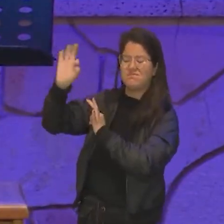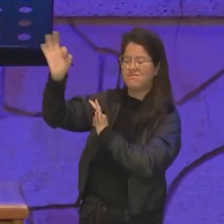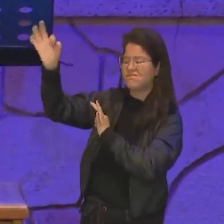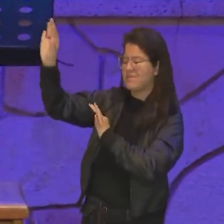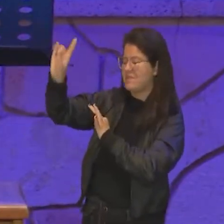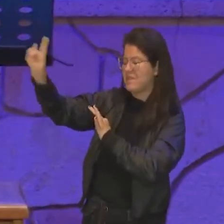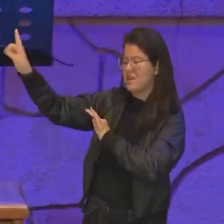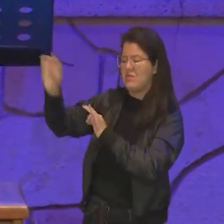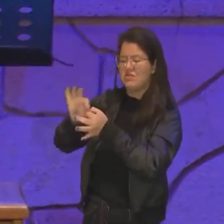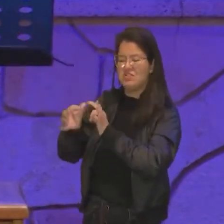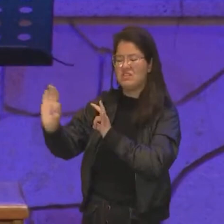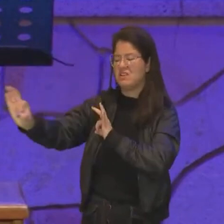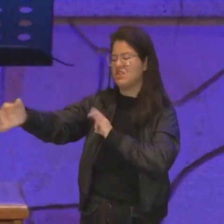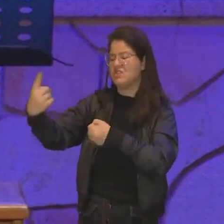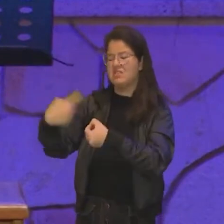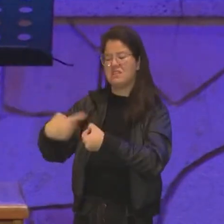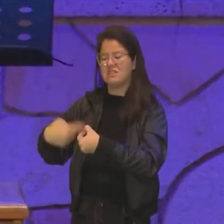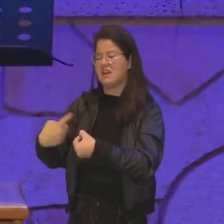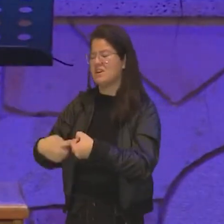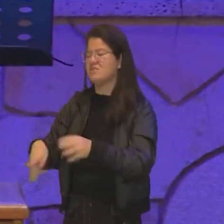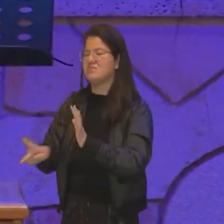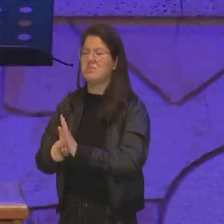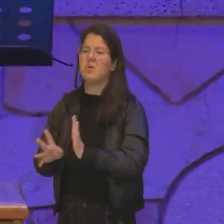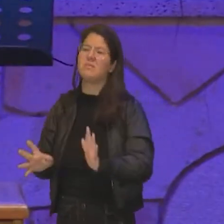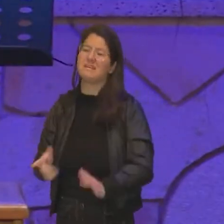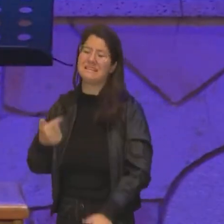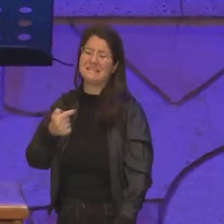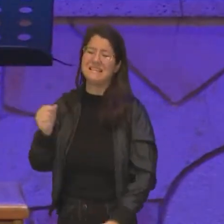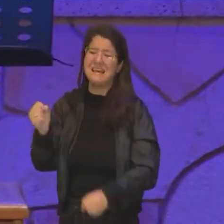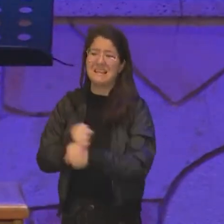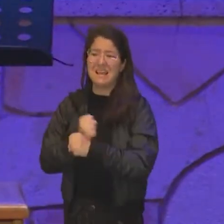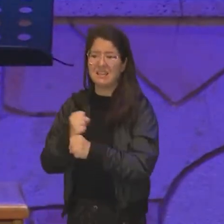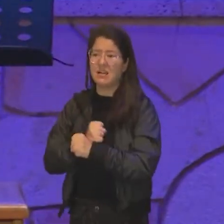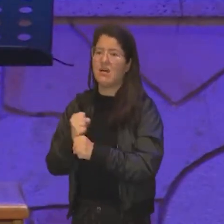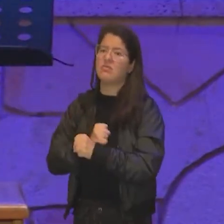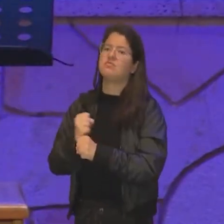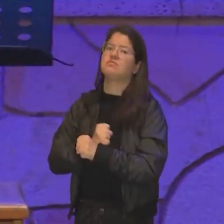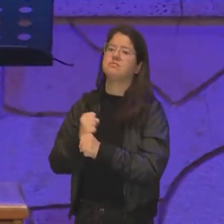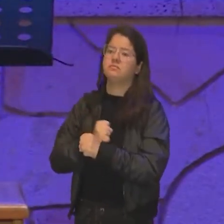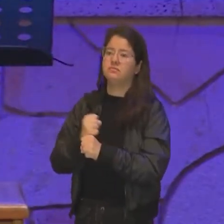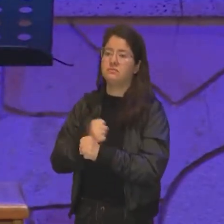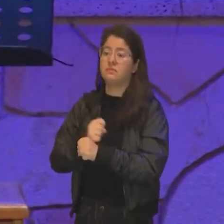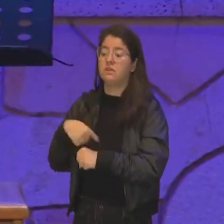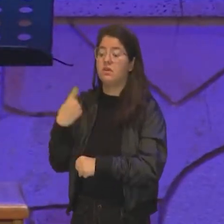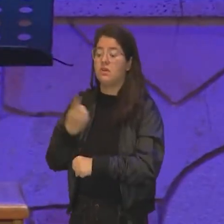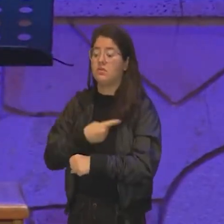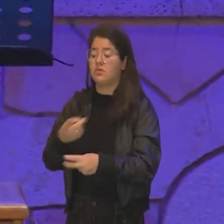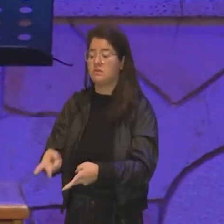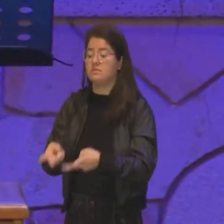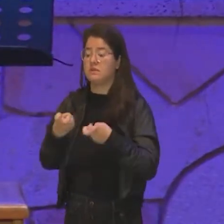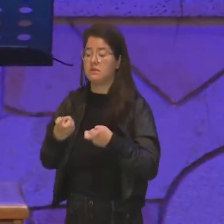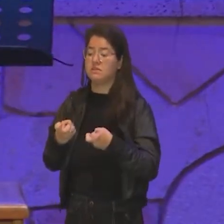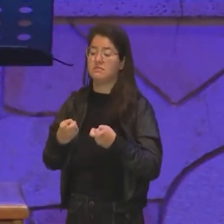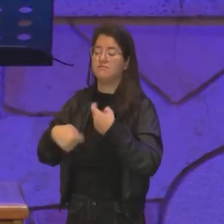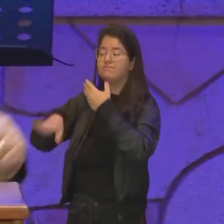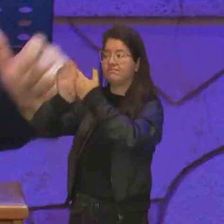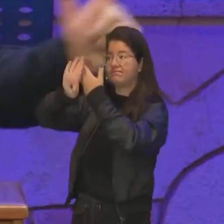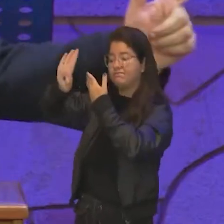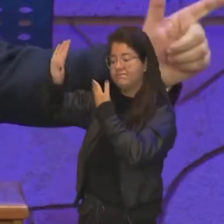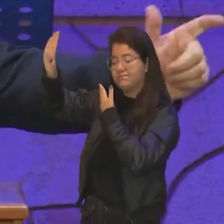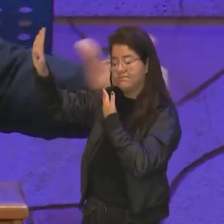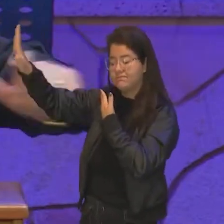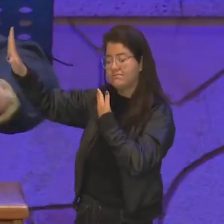terra. Uma geração, 70 anos. E nós percebemos distanciamento